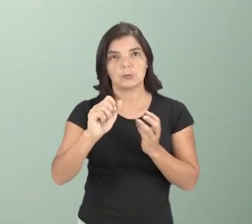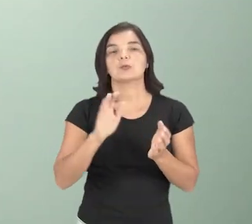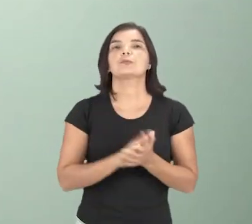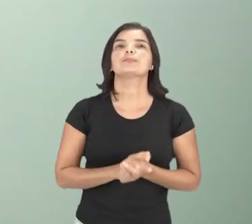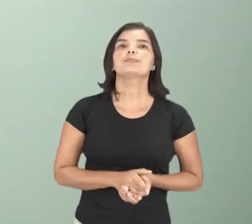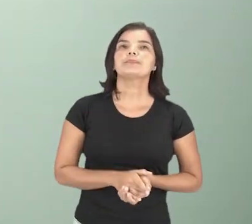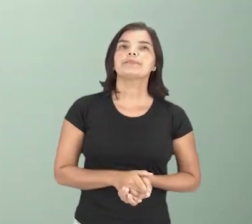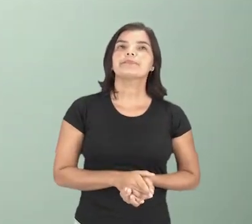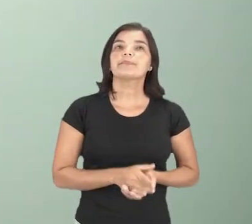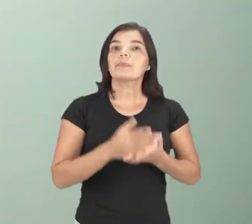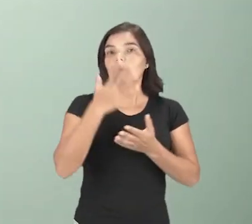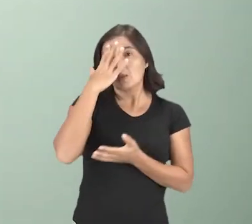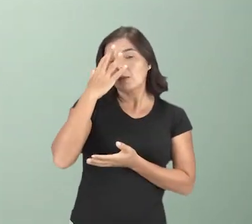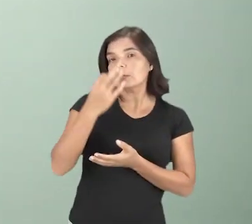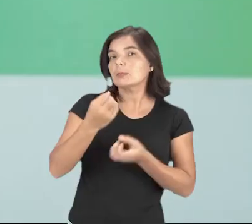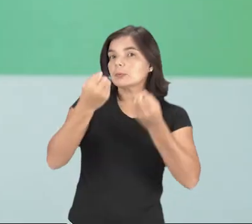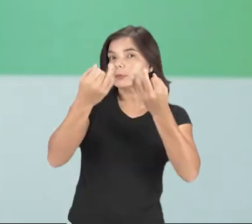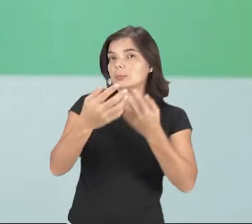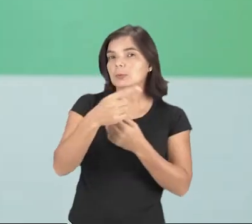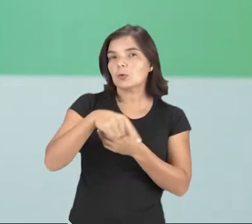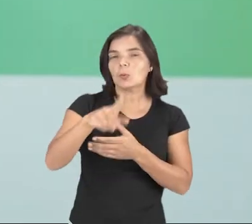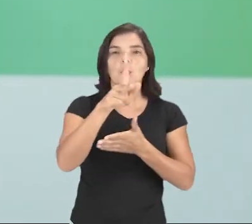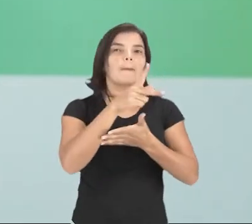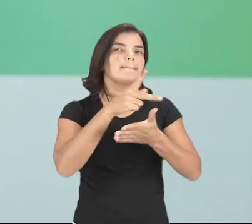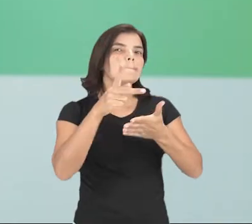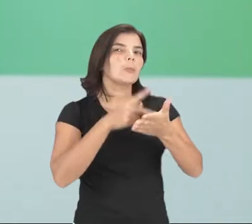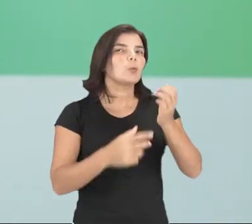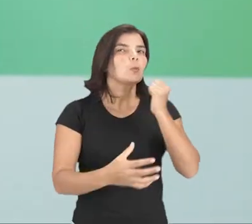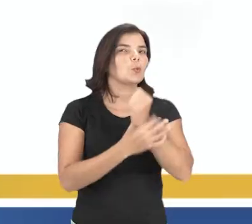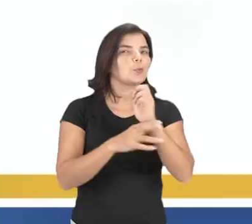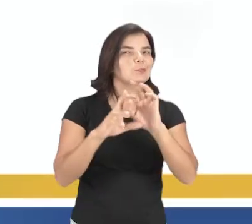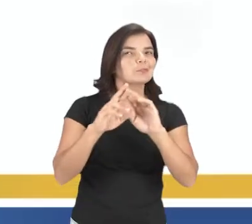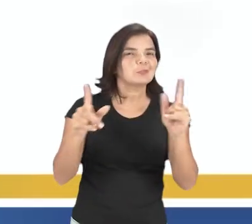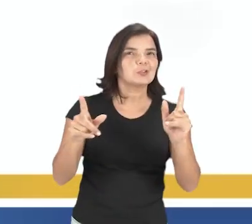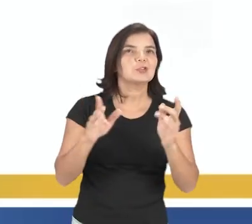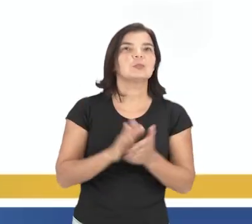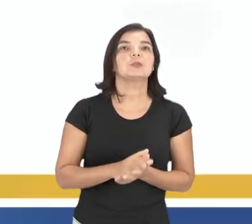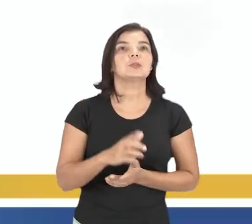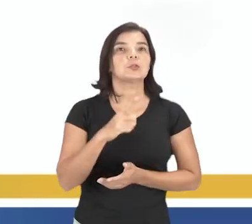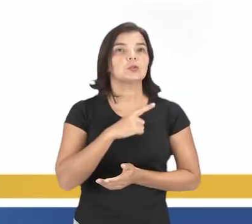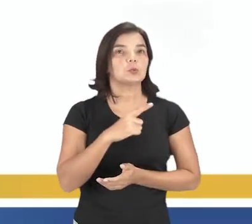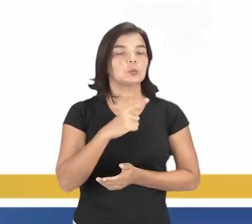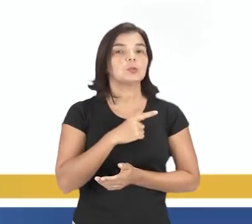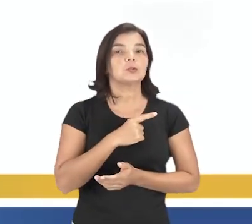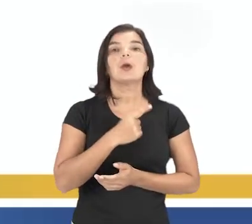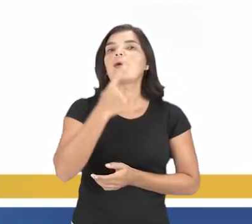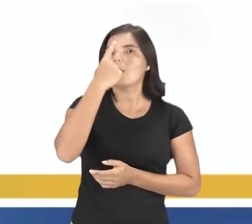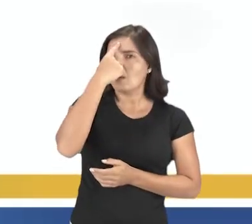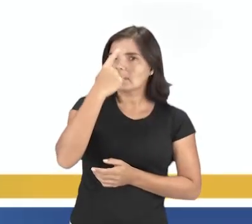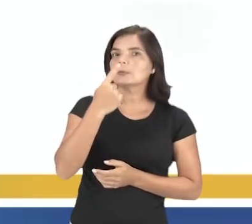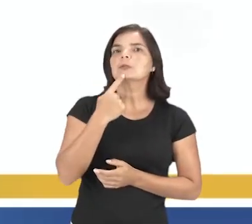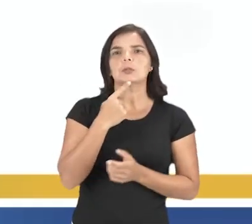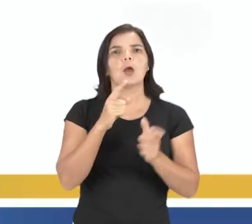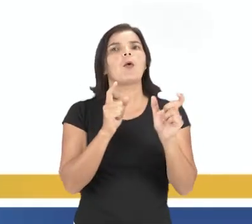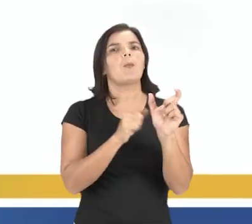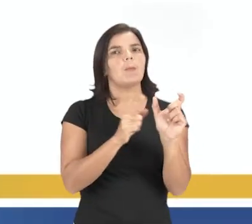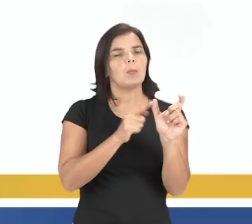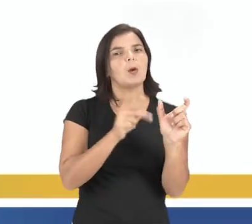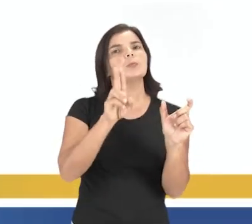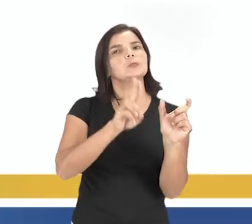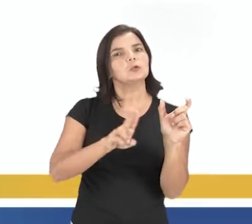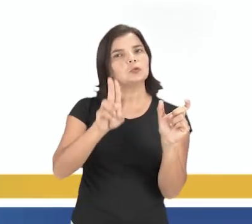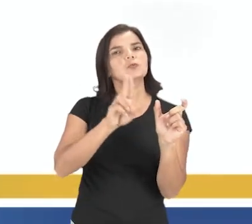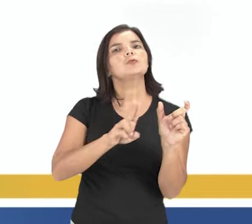bem? Exatamente o que eu falei para vocês. Olha um poema concreto, olha como ele é diferente, gente. Eu tenho ali mais uma imagem, eu tenho ali palavras, eu tenho um uso